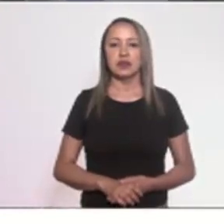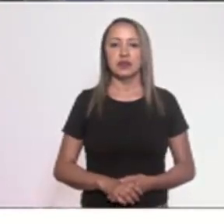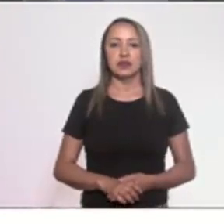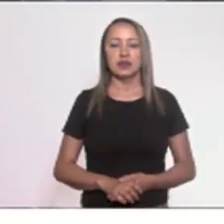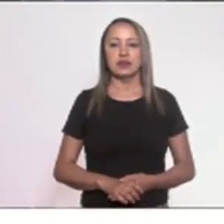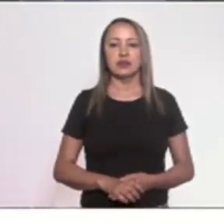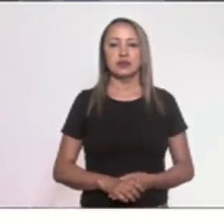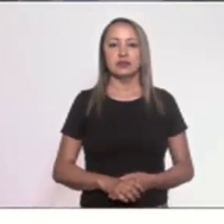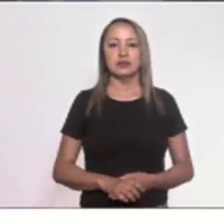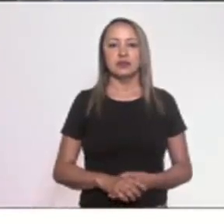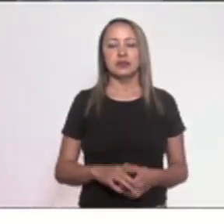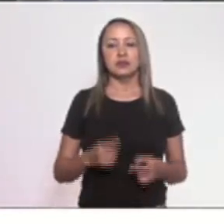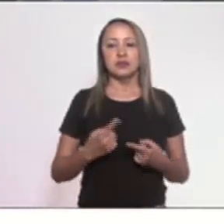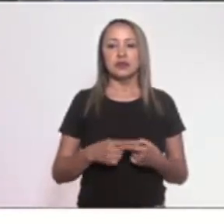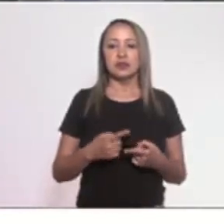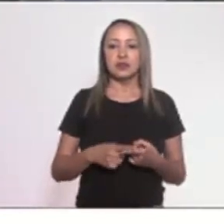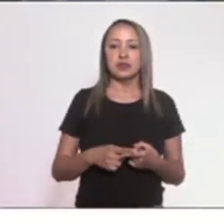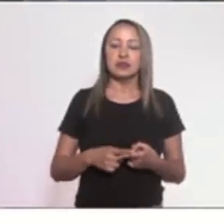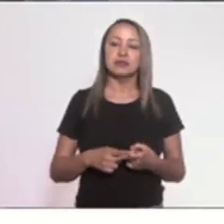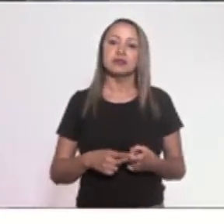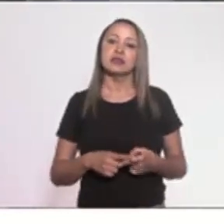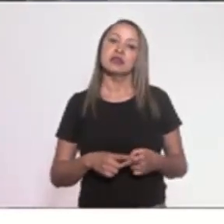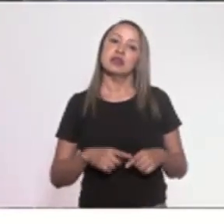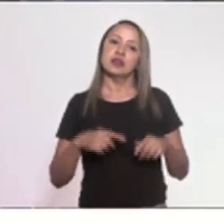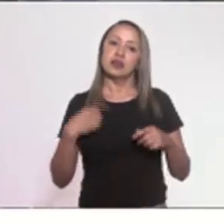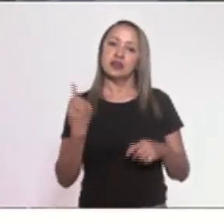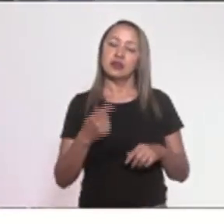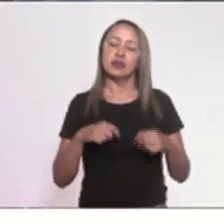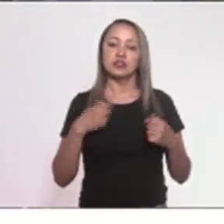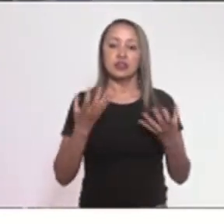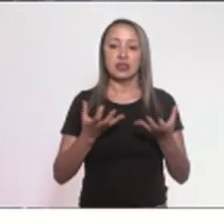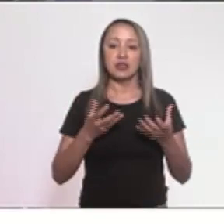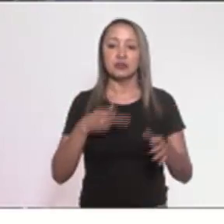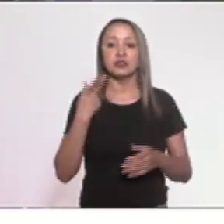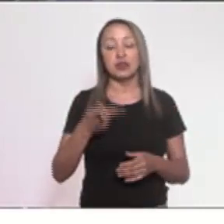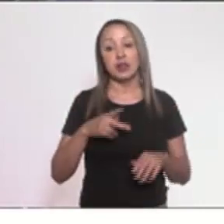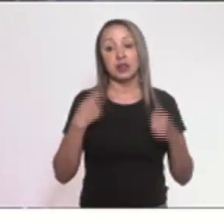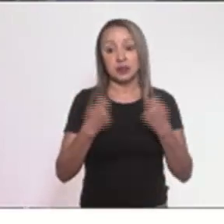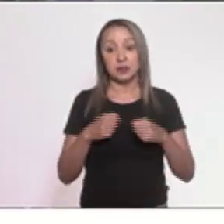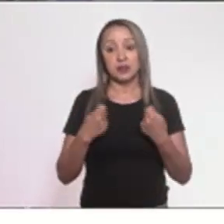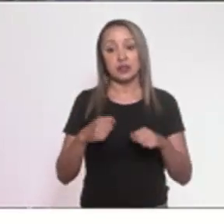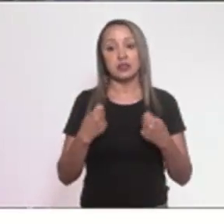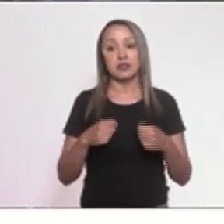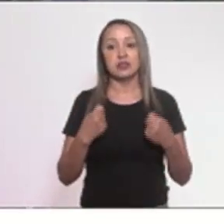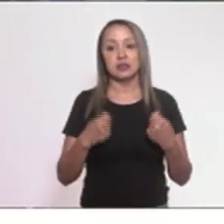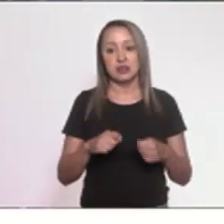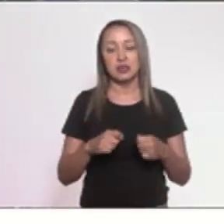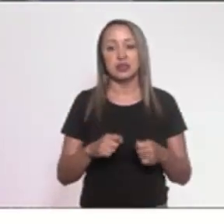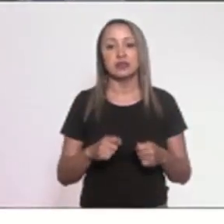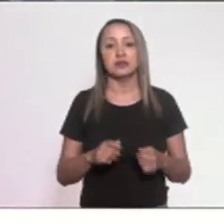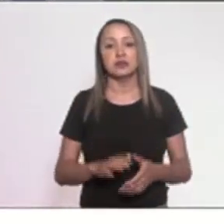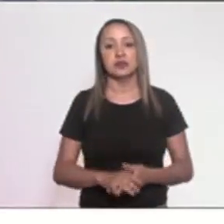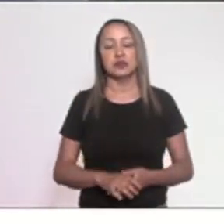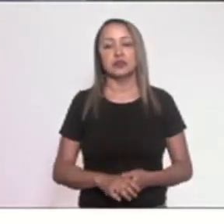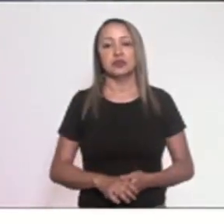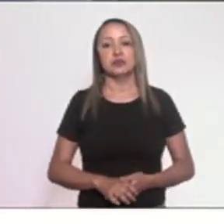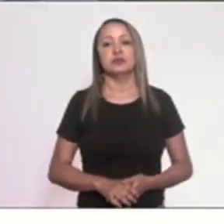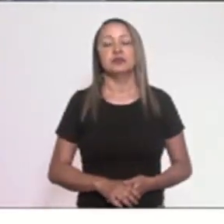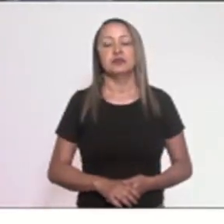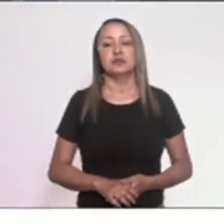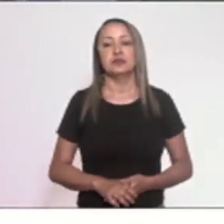consegue agradar a todos de forma democrática e inacreditável. Mas, então, essa é a demanda em